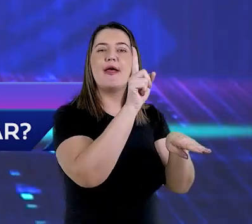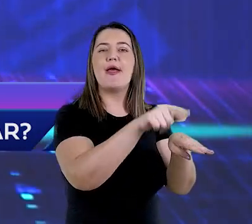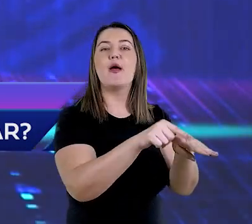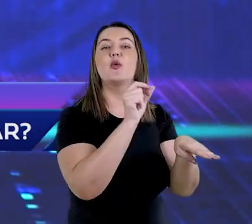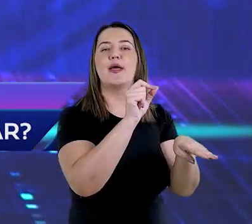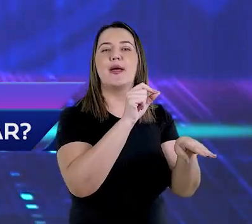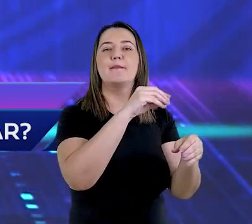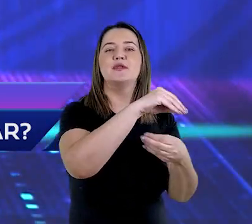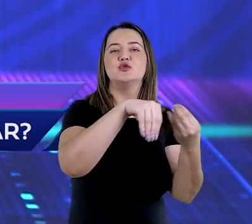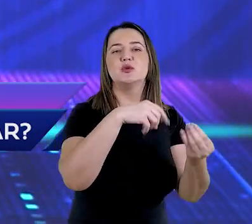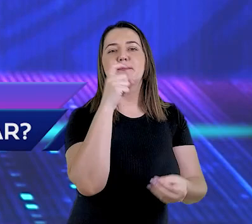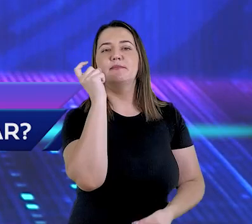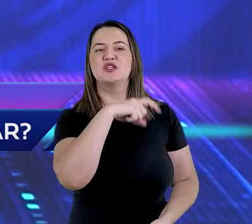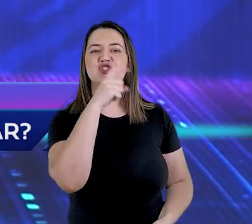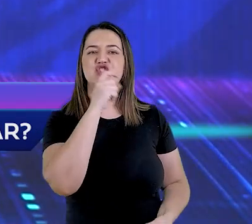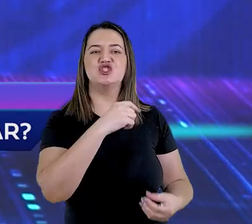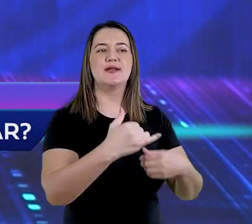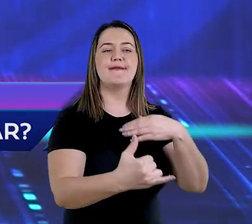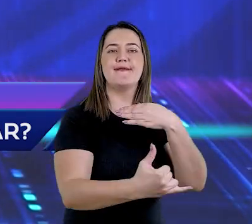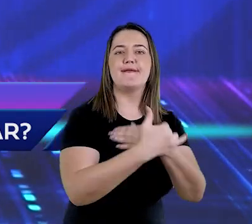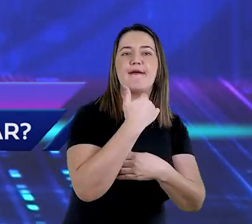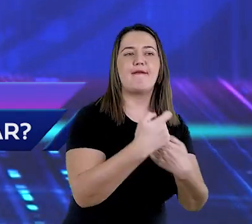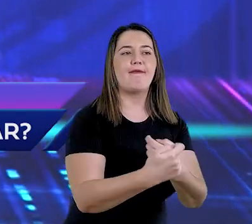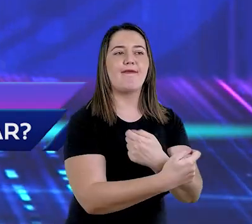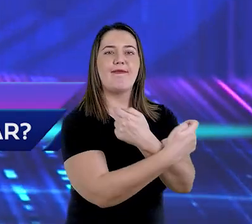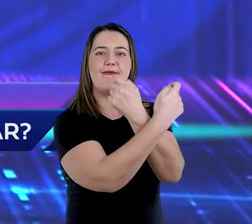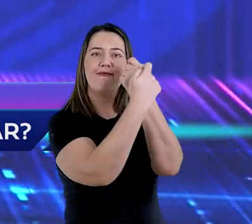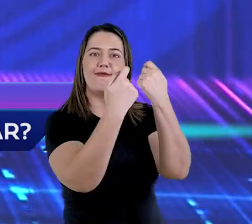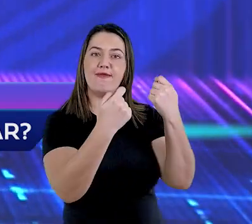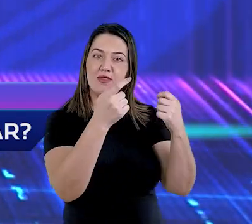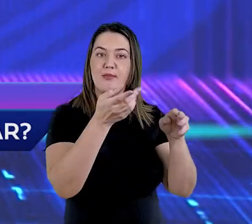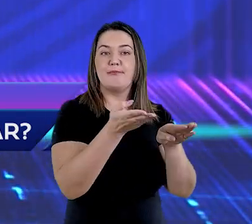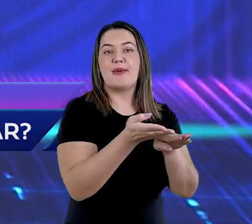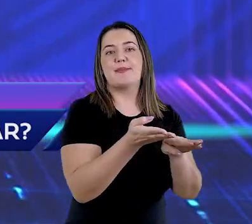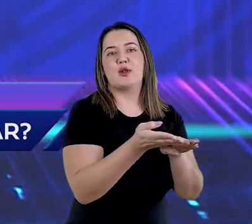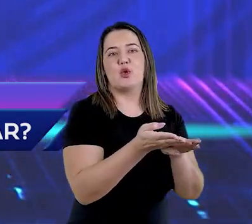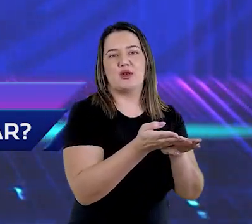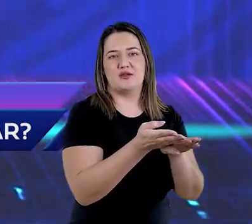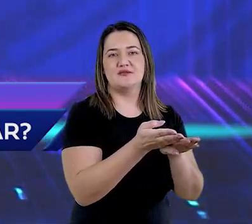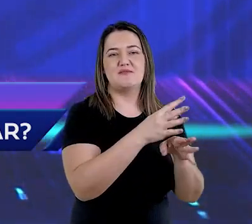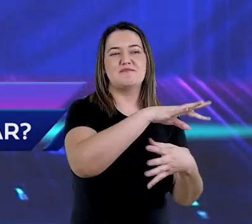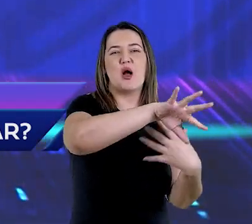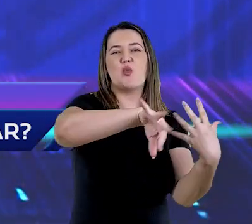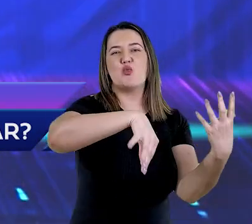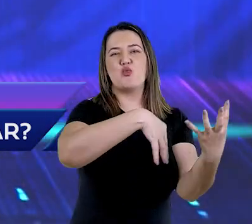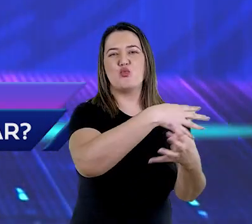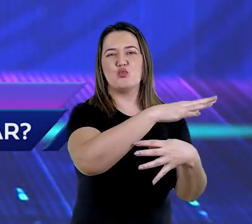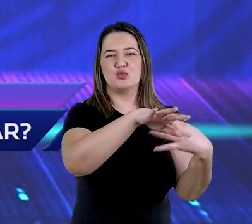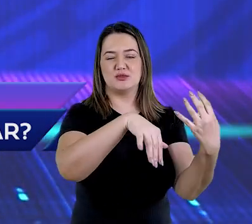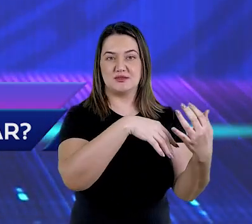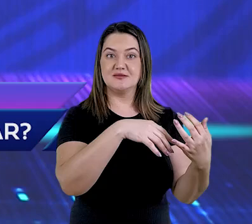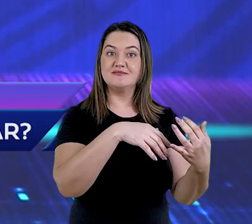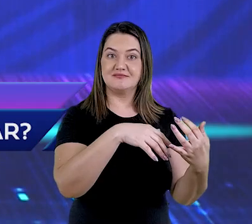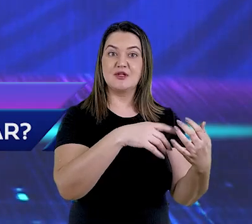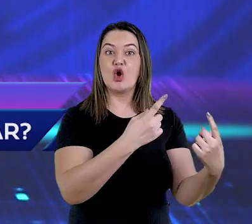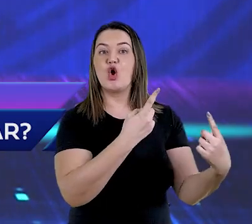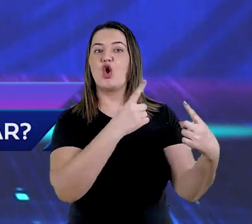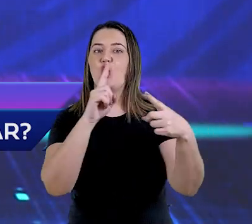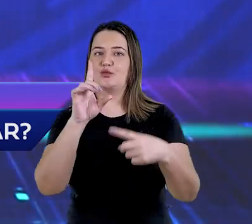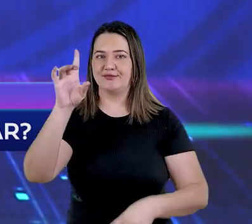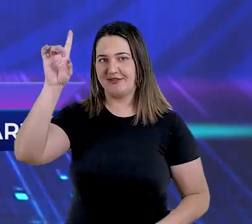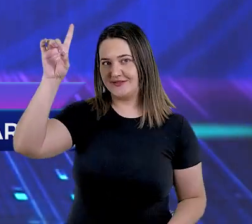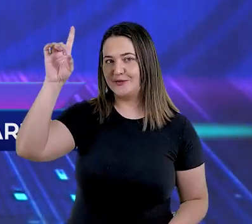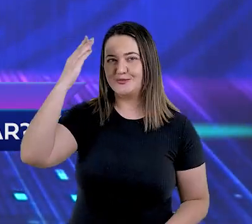enganar. Ele tem trabalhado para nos levar a acreditar em coisas que não estão na palavra de Deus. E às